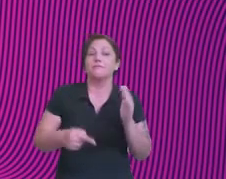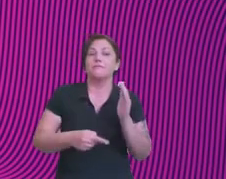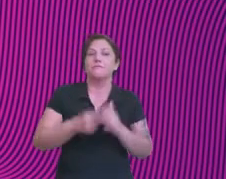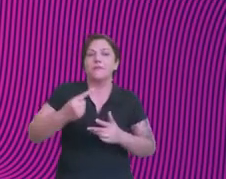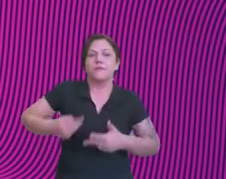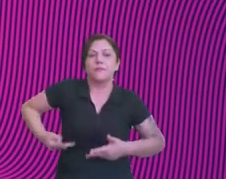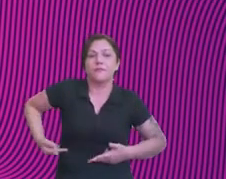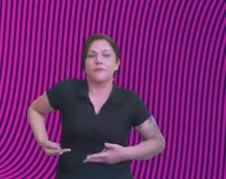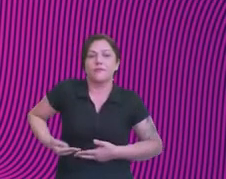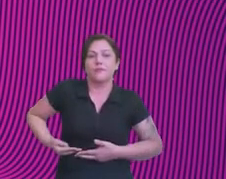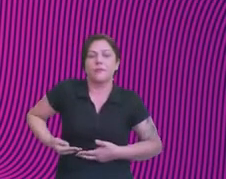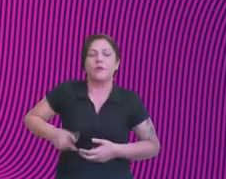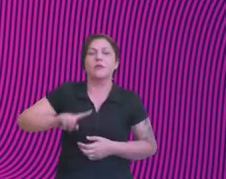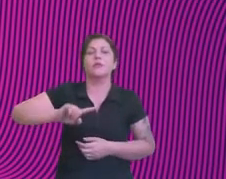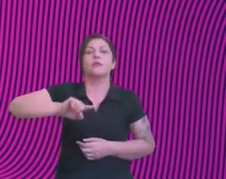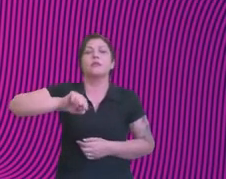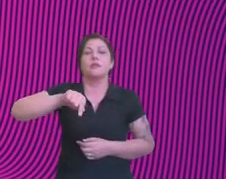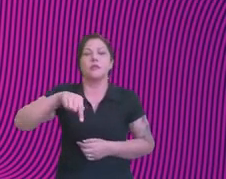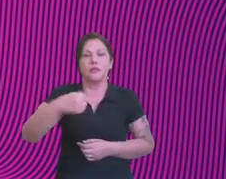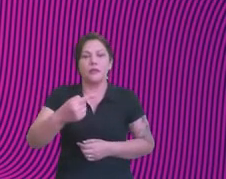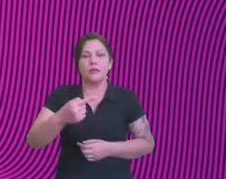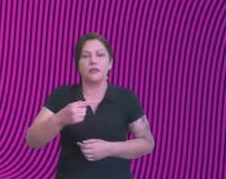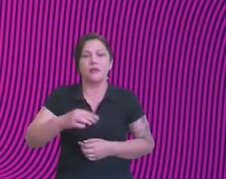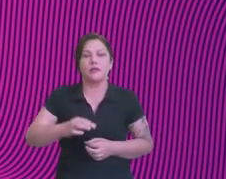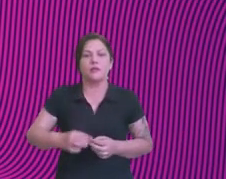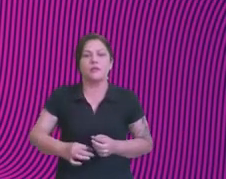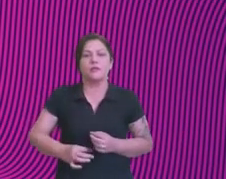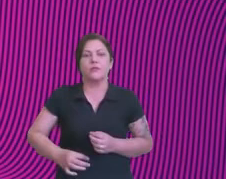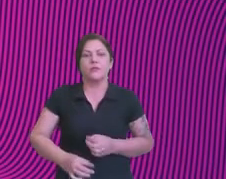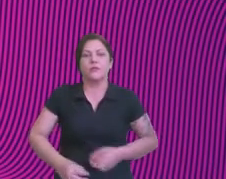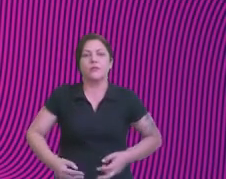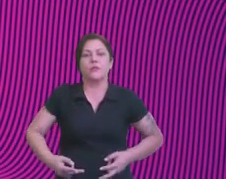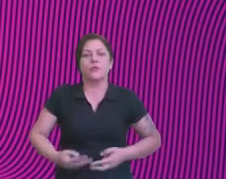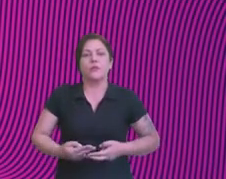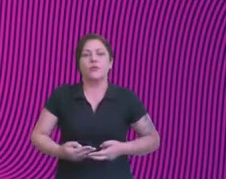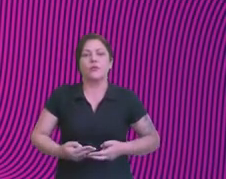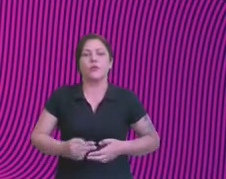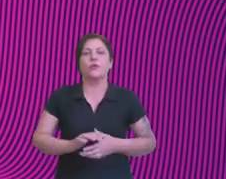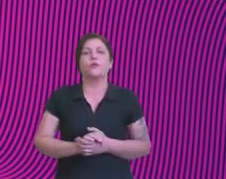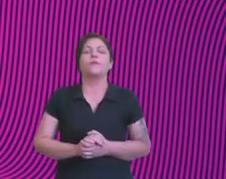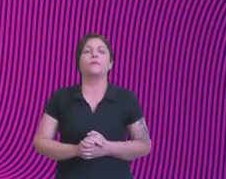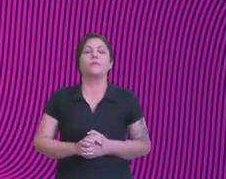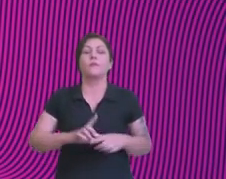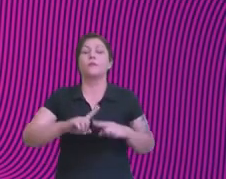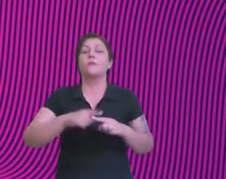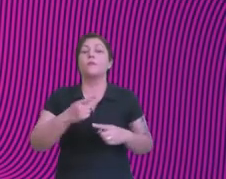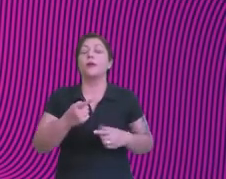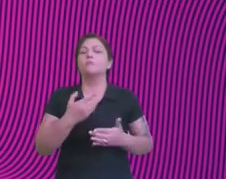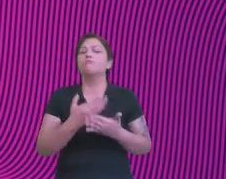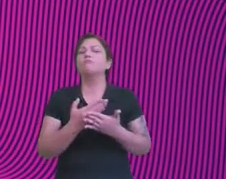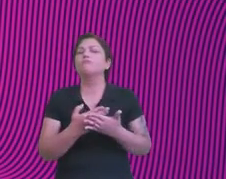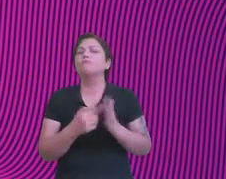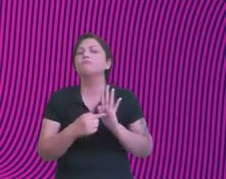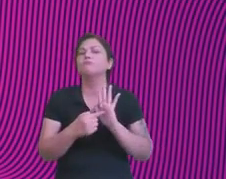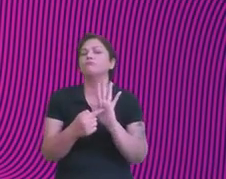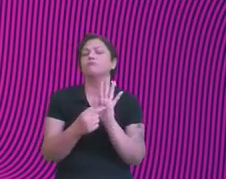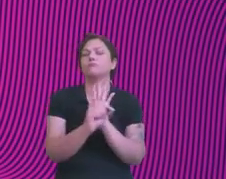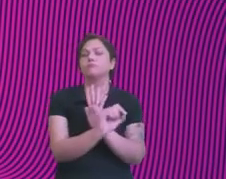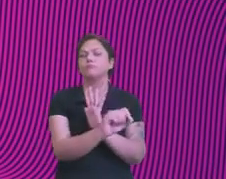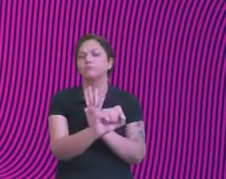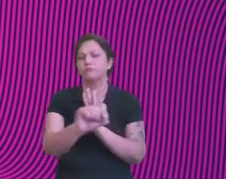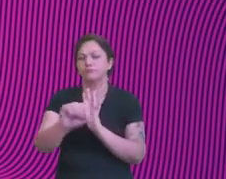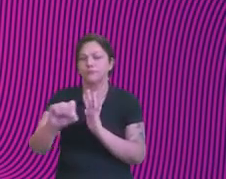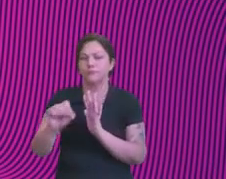depois operar o colo do paciente. Então, como os estudos mostram, você tem essas